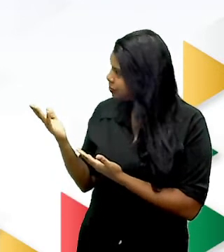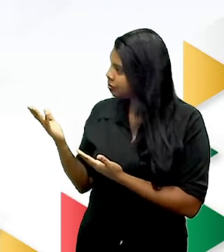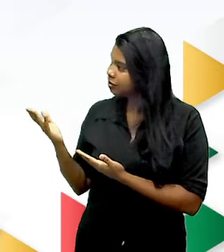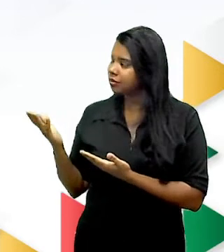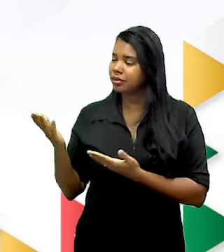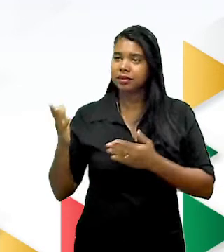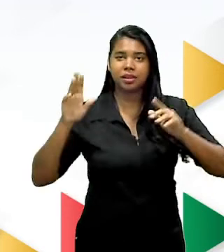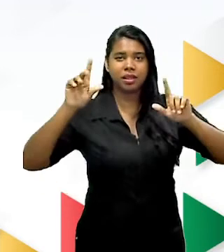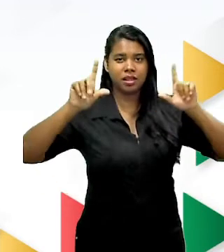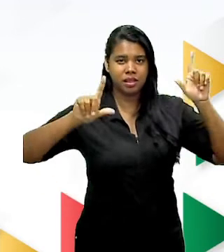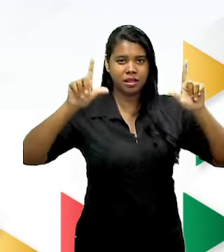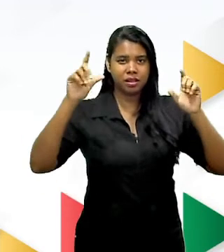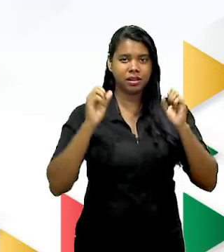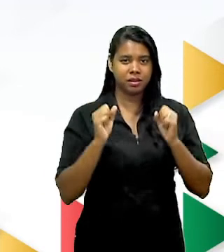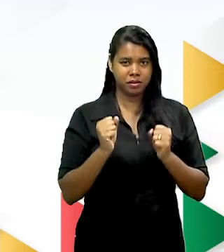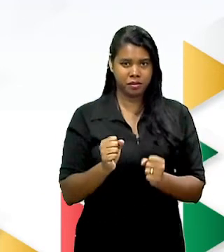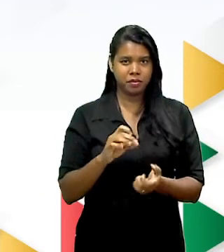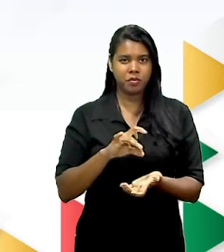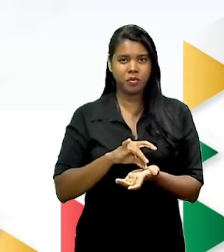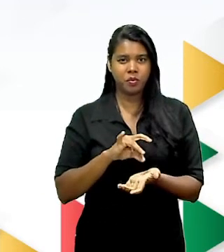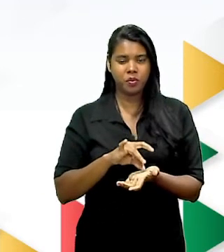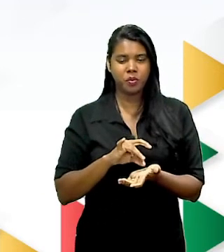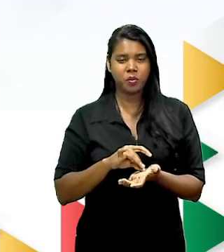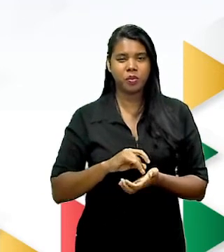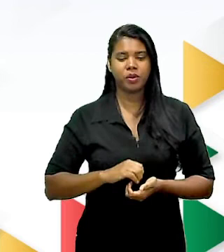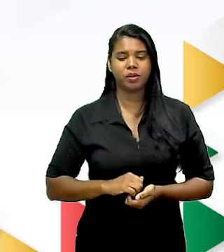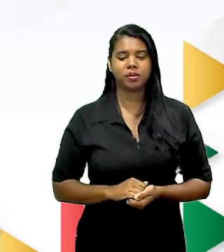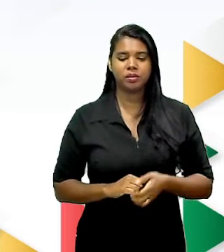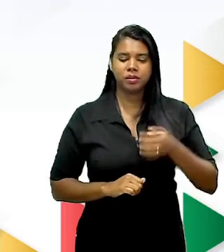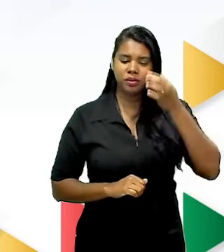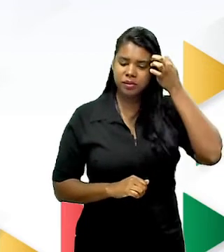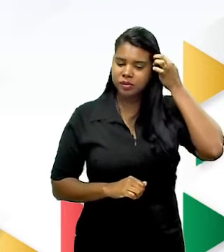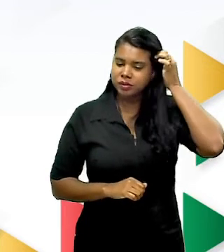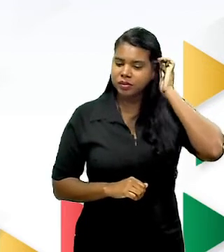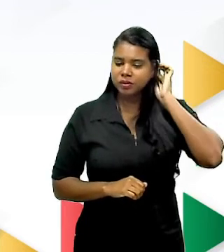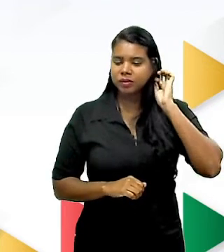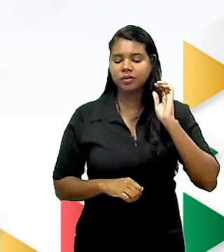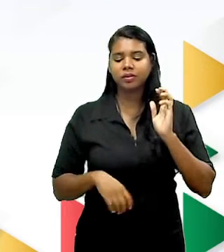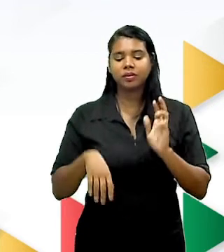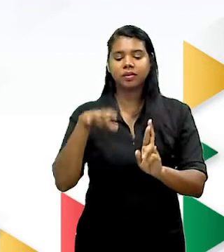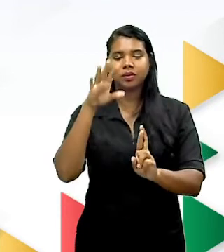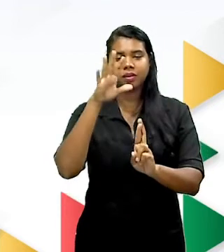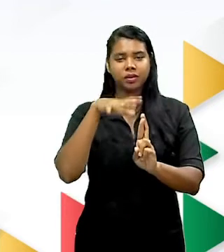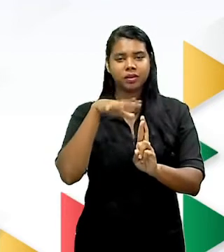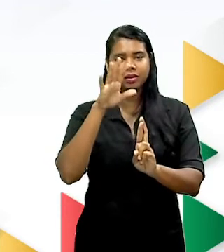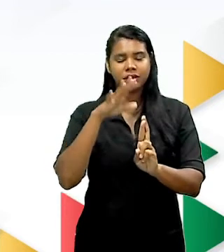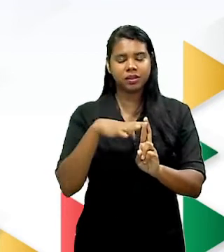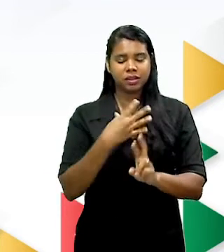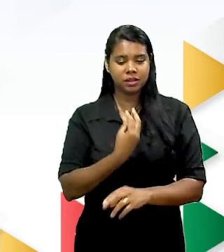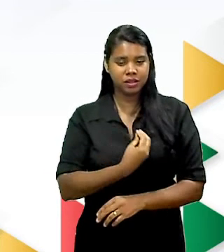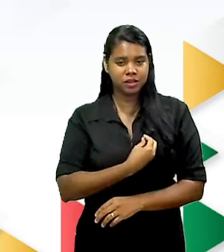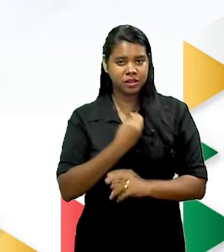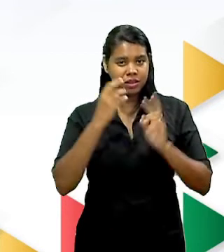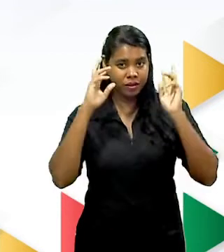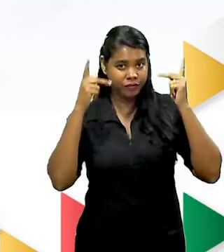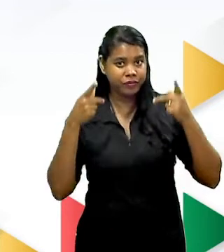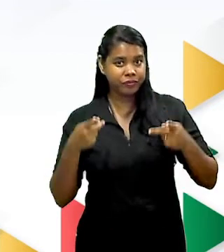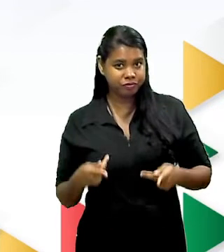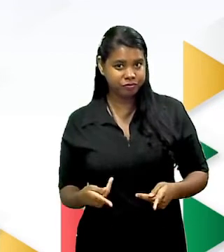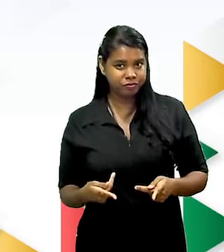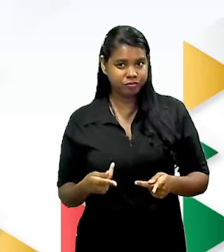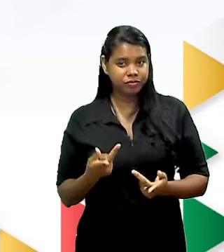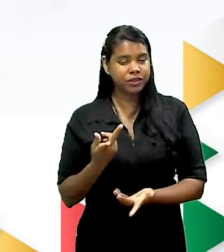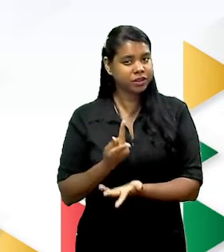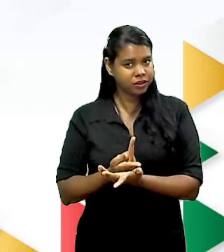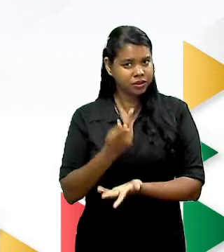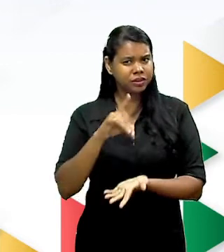naturais podem, assim, influenciar a vida humana, que eles está sujeita, né,